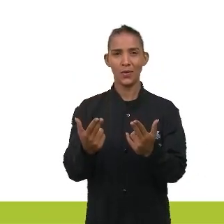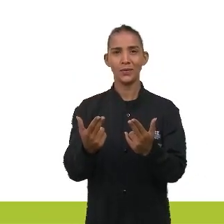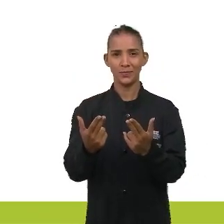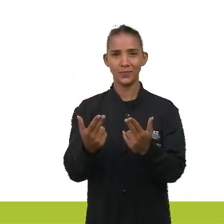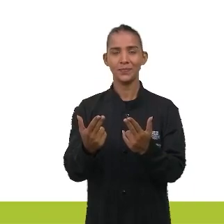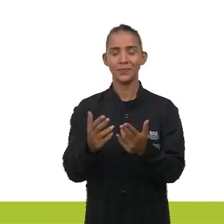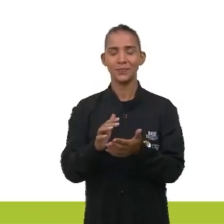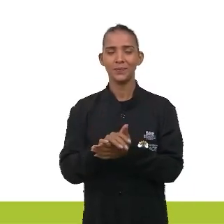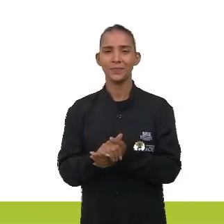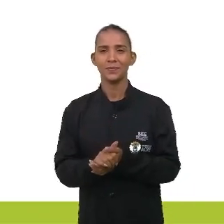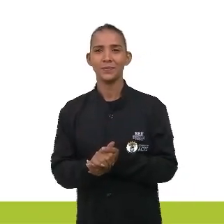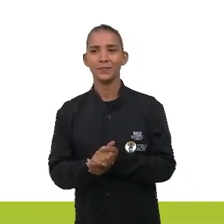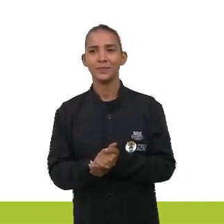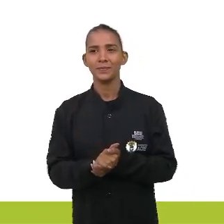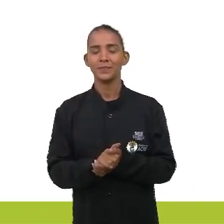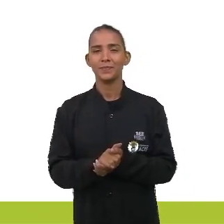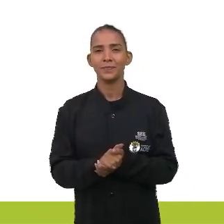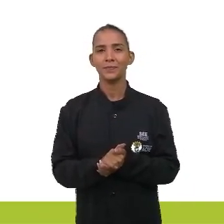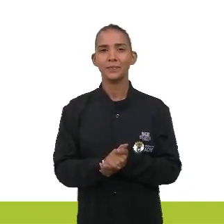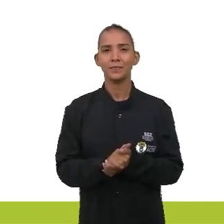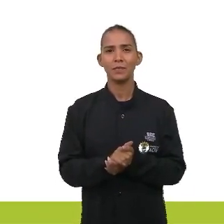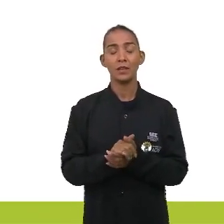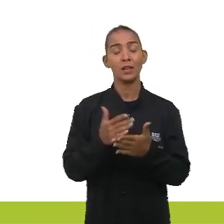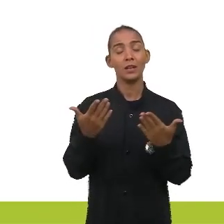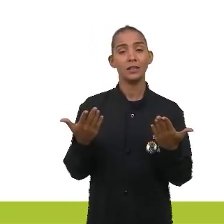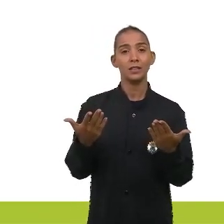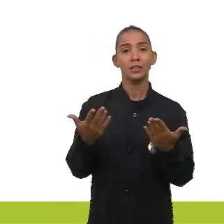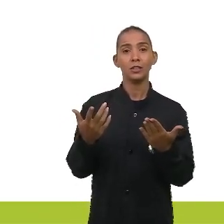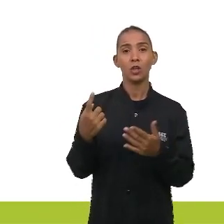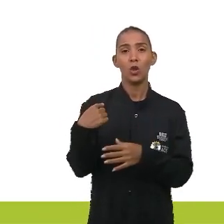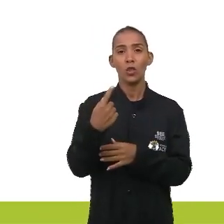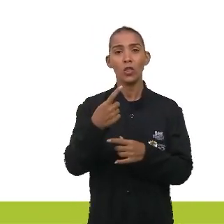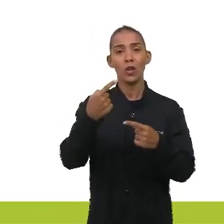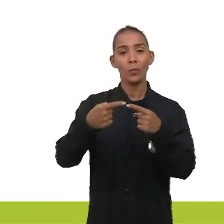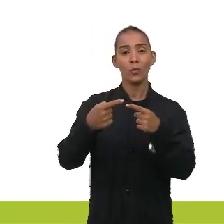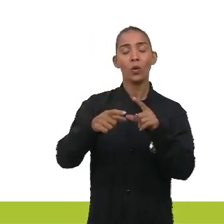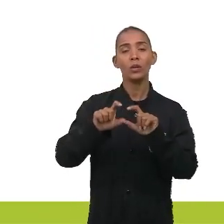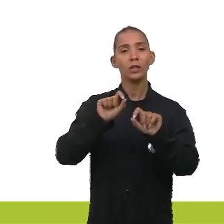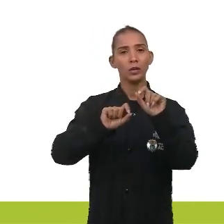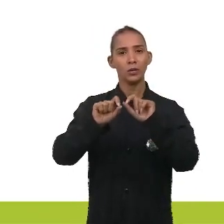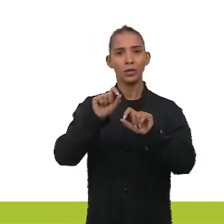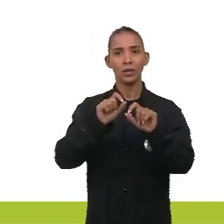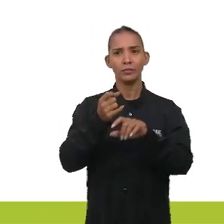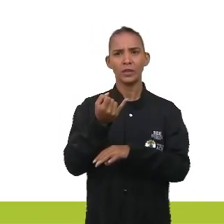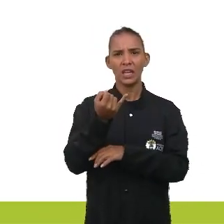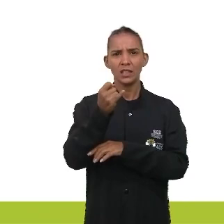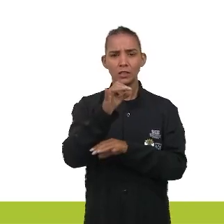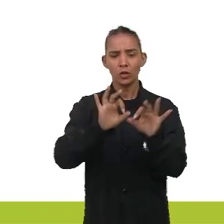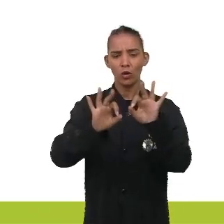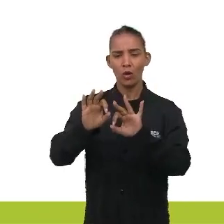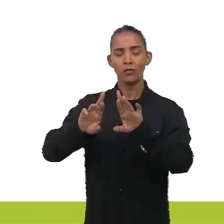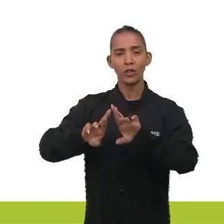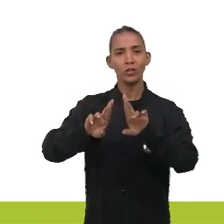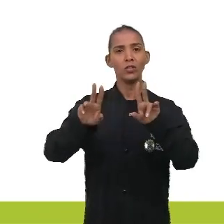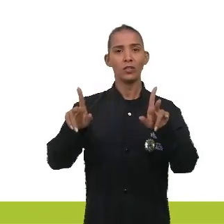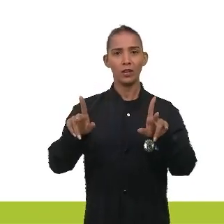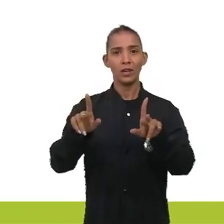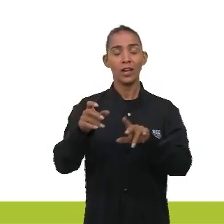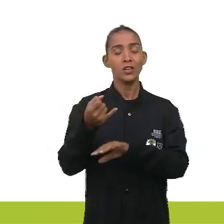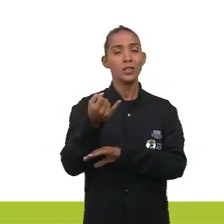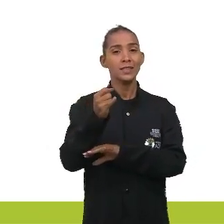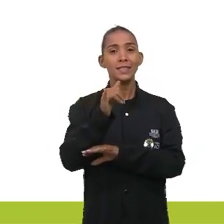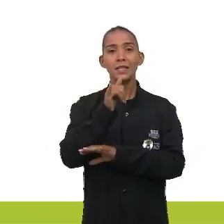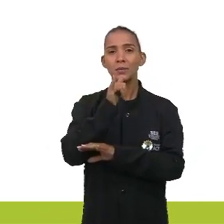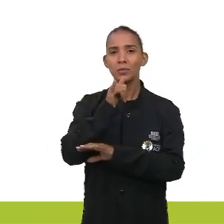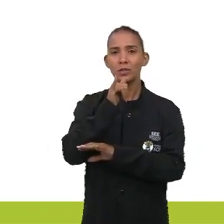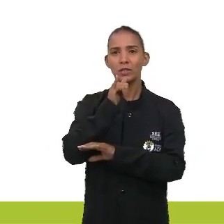diferentes. Então nós vamos concordar uma coisa: quando é que eu vou ter uma organização diferente de uma mesa? Quando, por exemplo, eu fixar